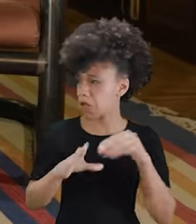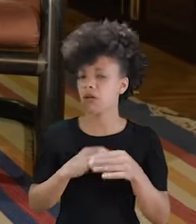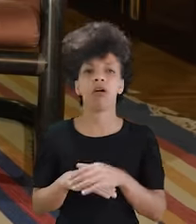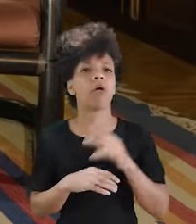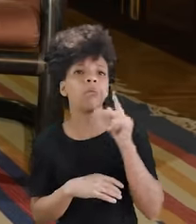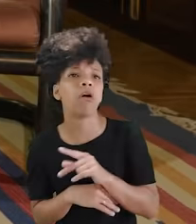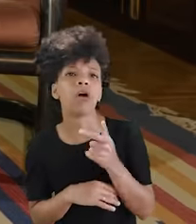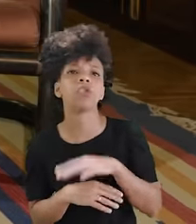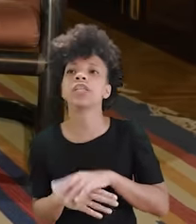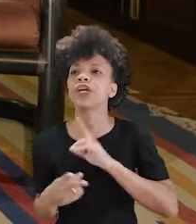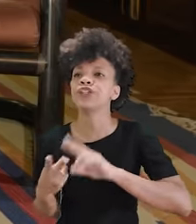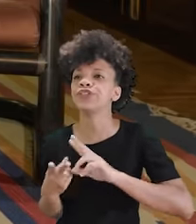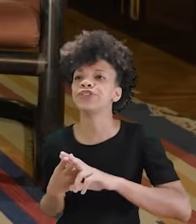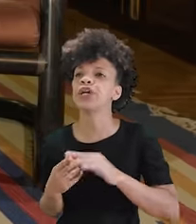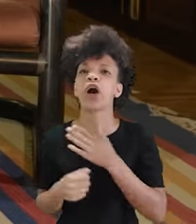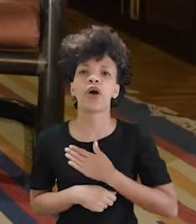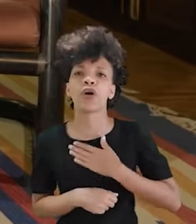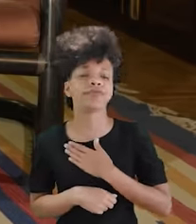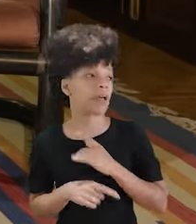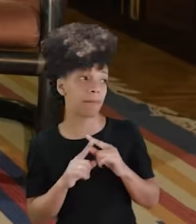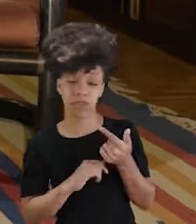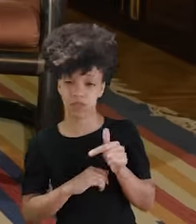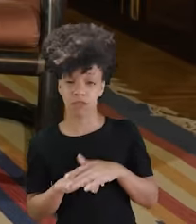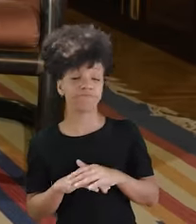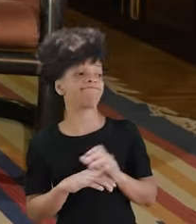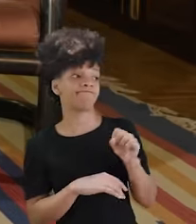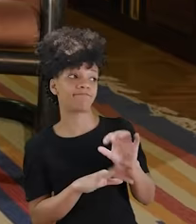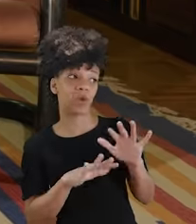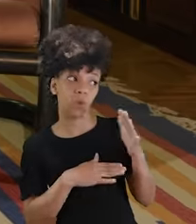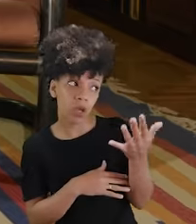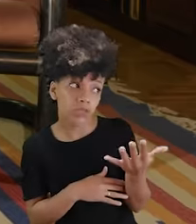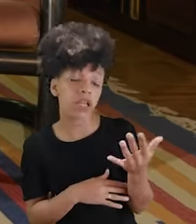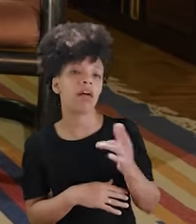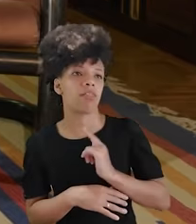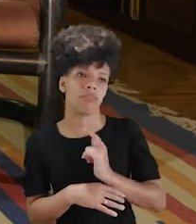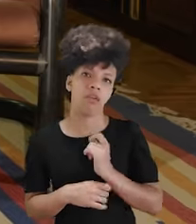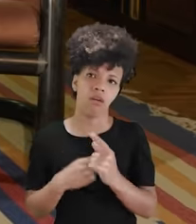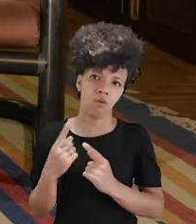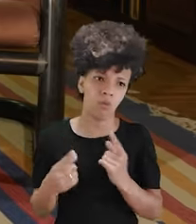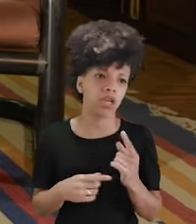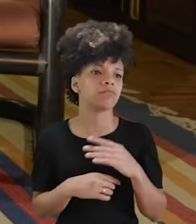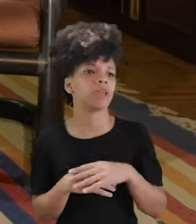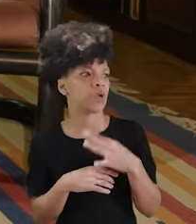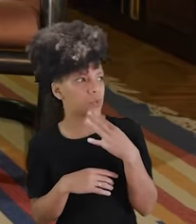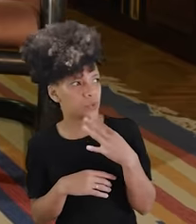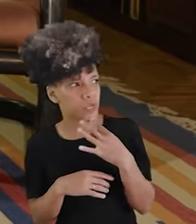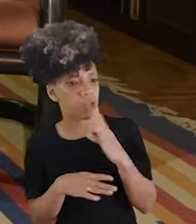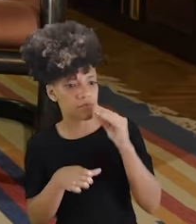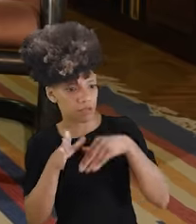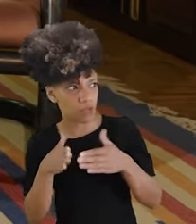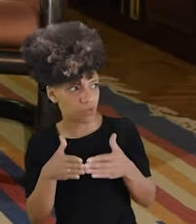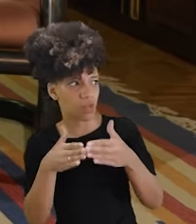exato e o povão falando por lá não vai ter o chip hein não tem então quando acontece existem aí situações onde